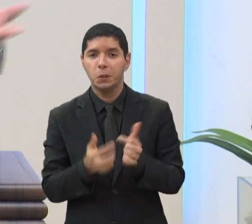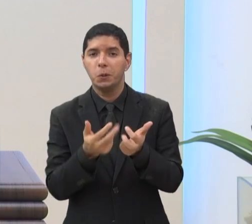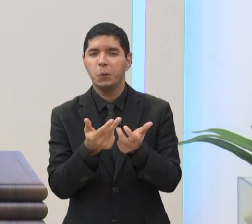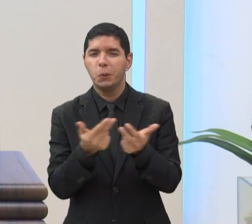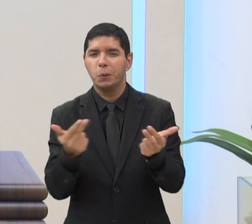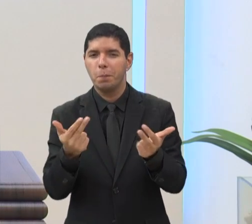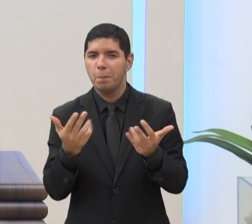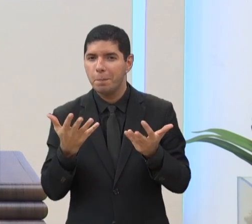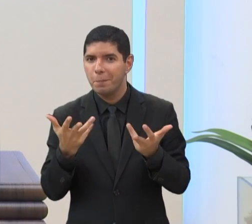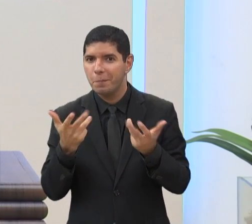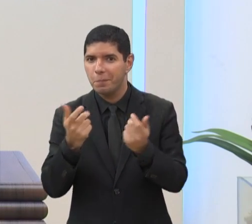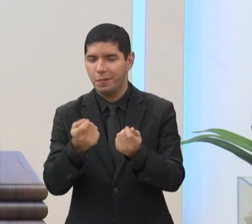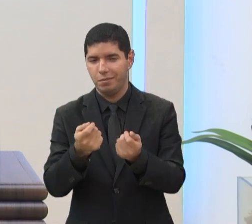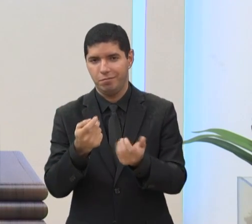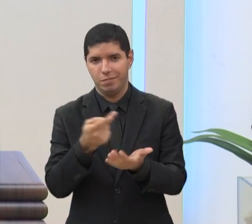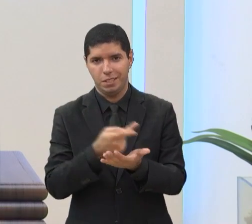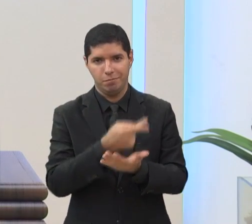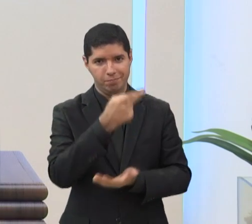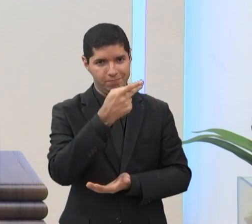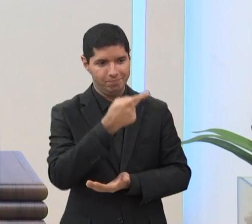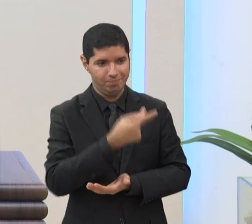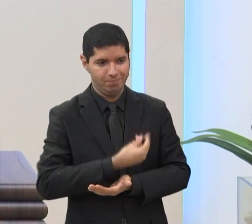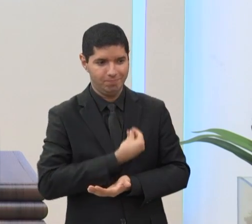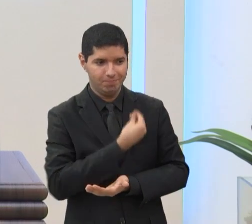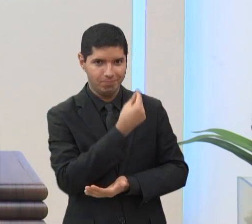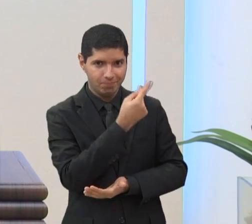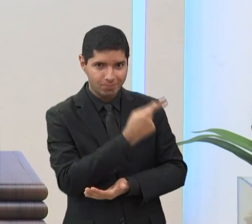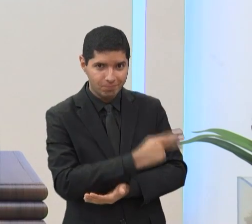daquele cego que